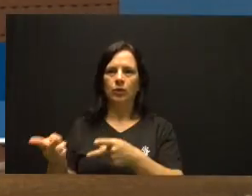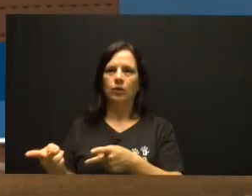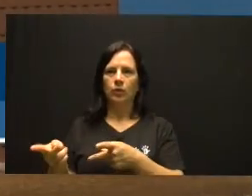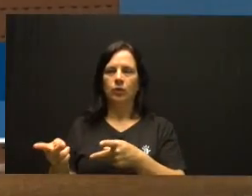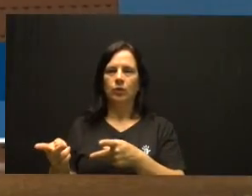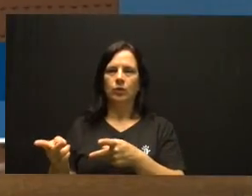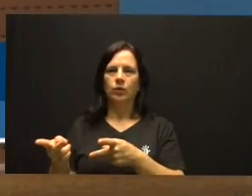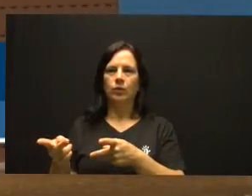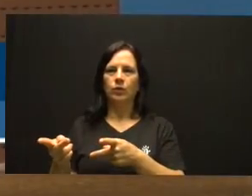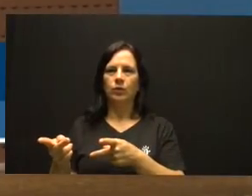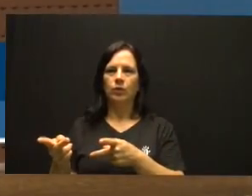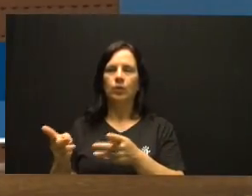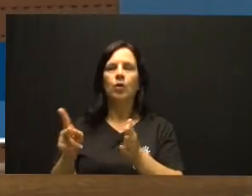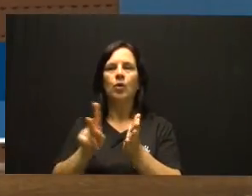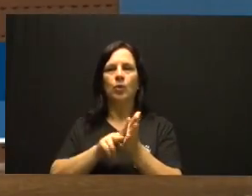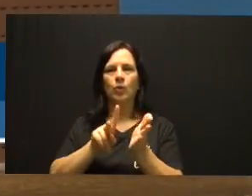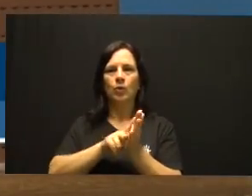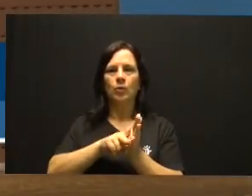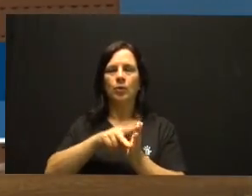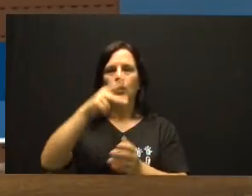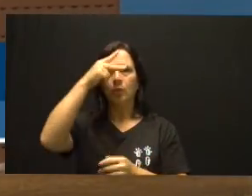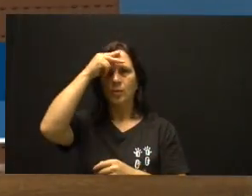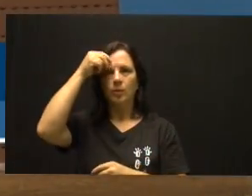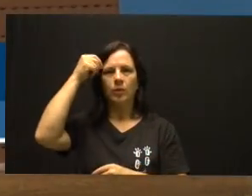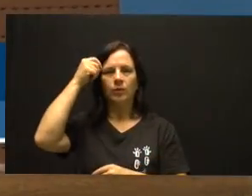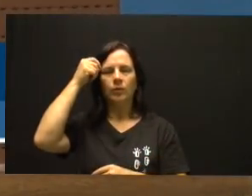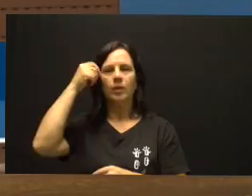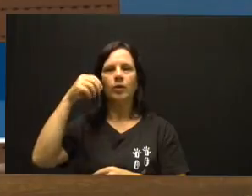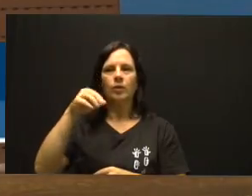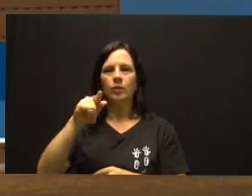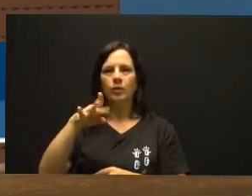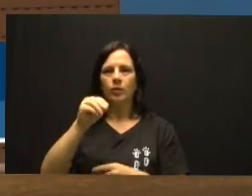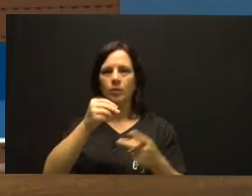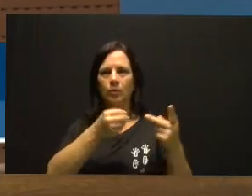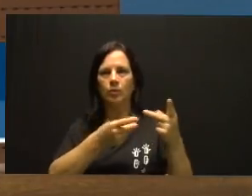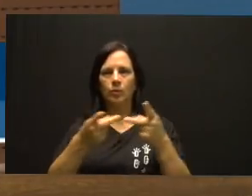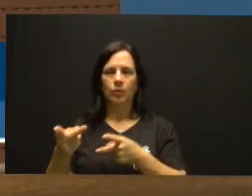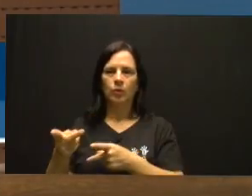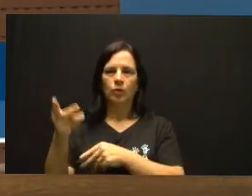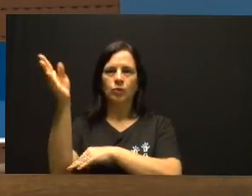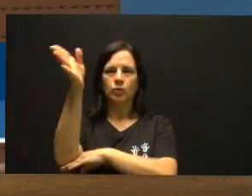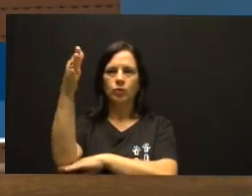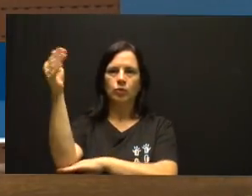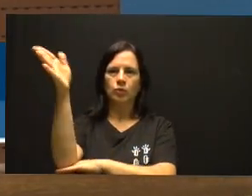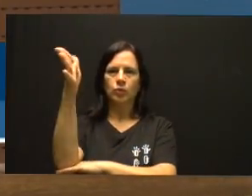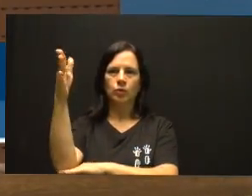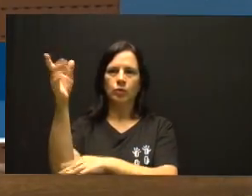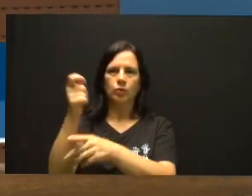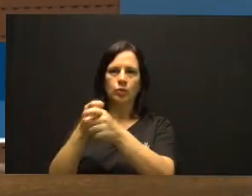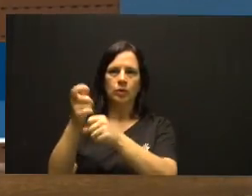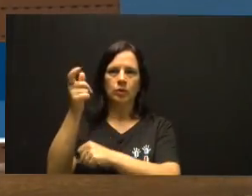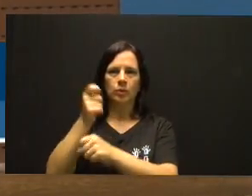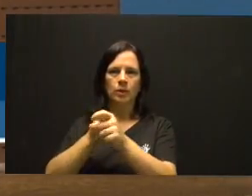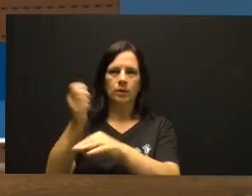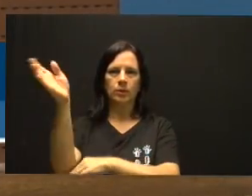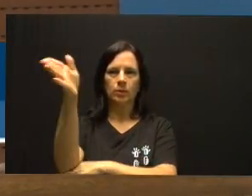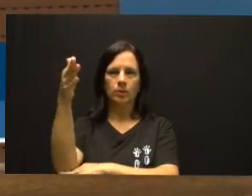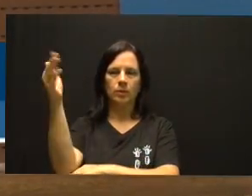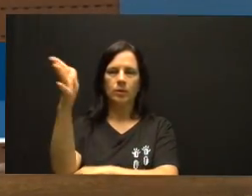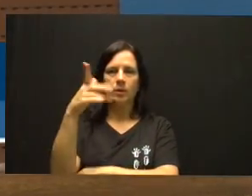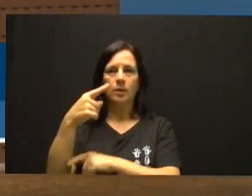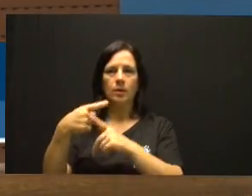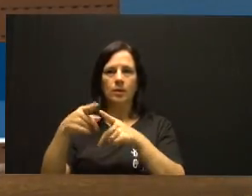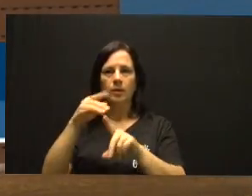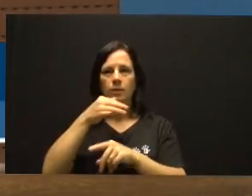foi visitado pelo próprio prefeito, que estive lá para o hasteamento da bandeira. Mas me deixou ainda mais triste